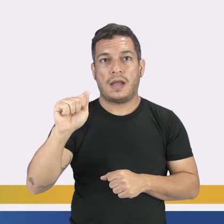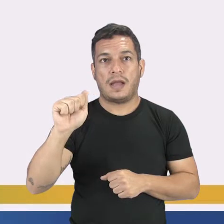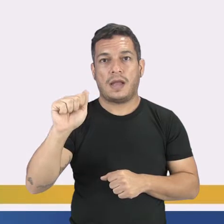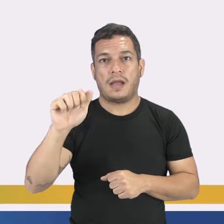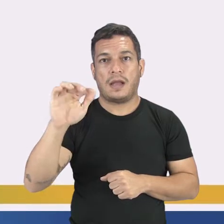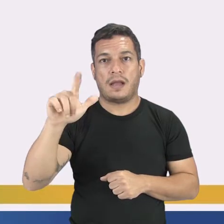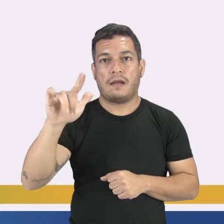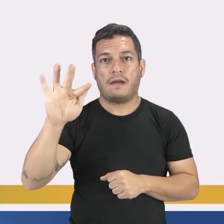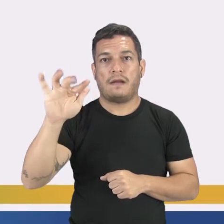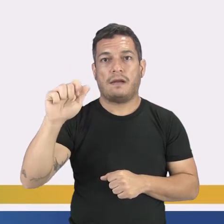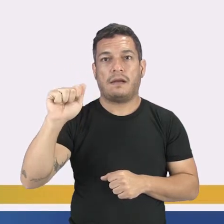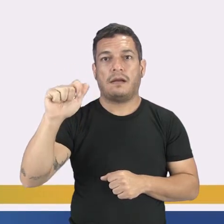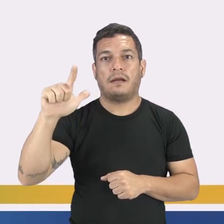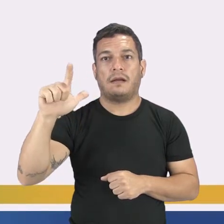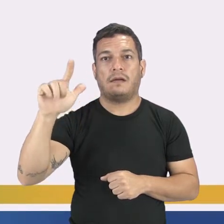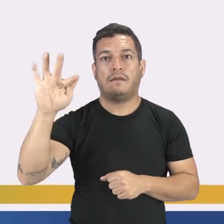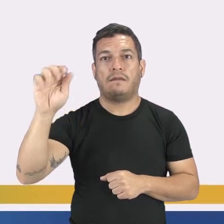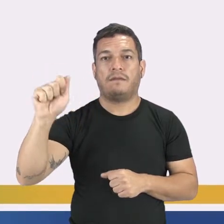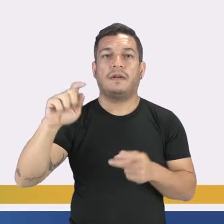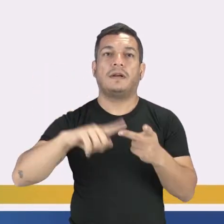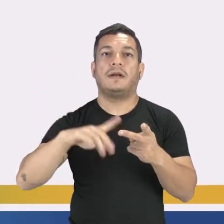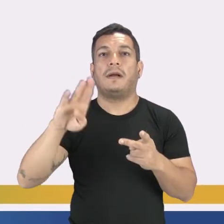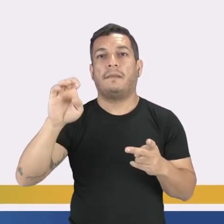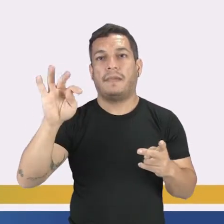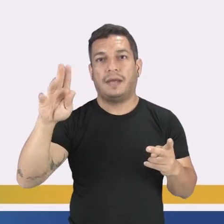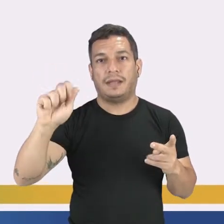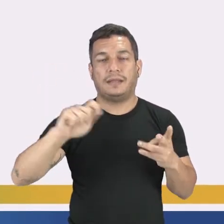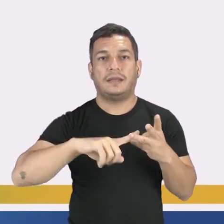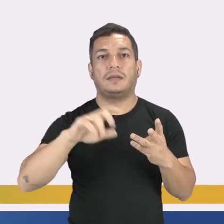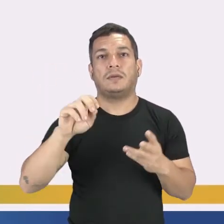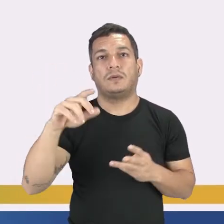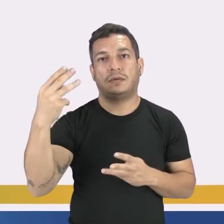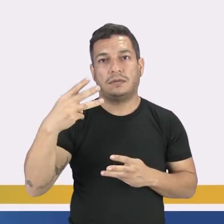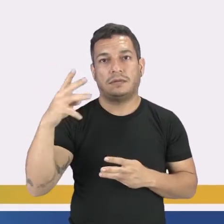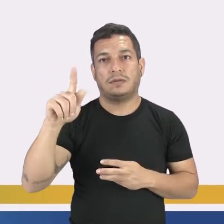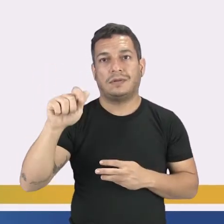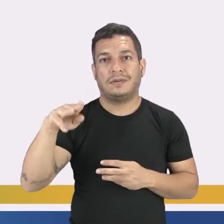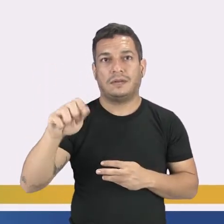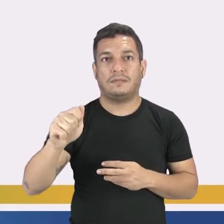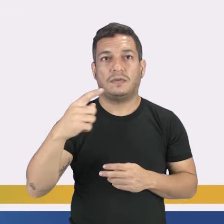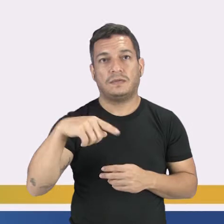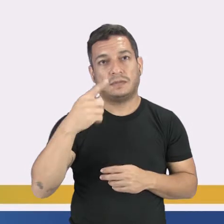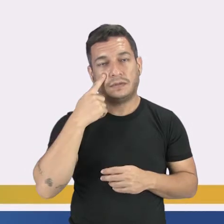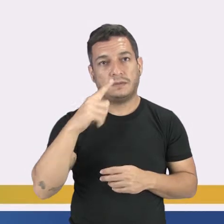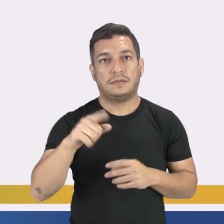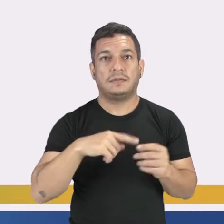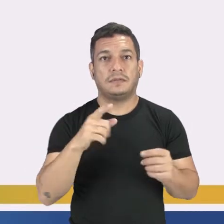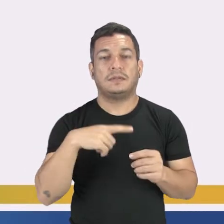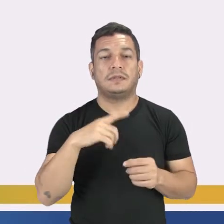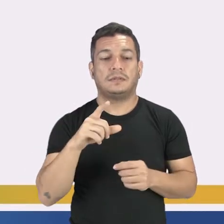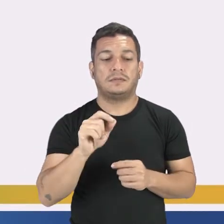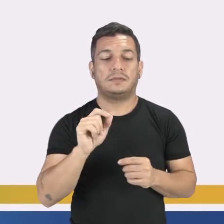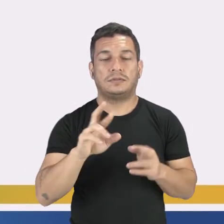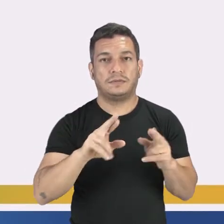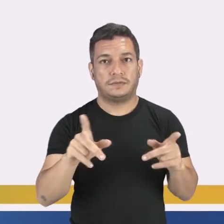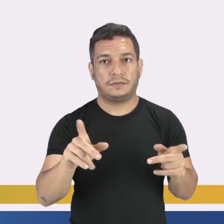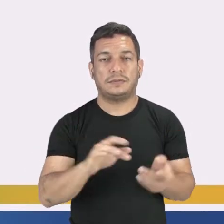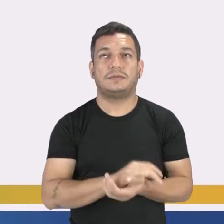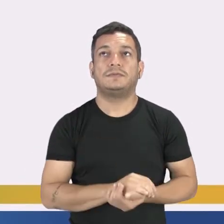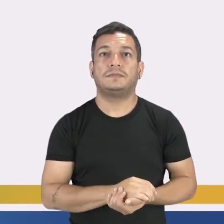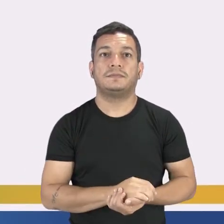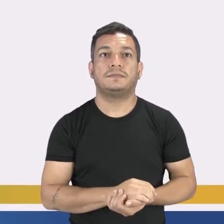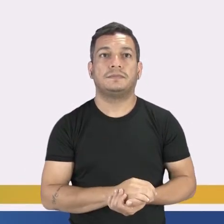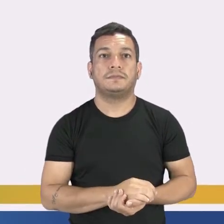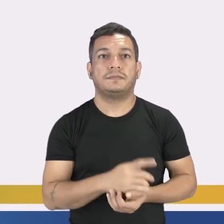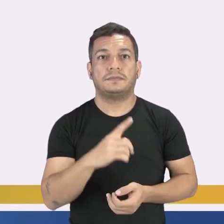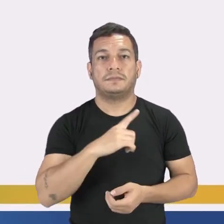gama. Estão dispostos aqui, o primeiro é o alfa, o segundo é o beta e o terceiro é o gama, e observe que eles se comportam também de forma diferente.